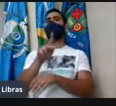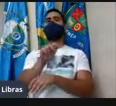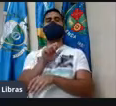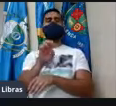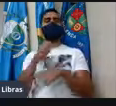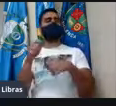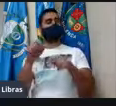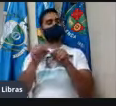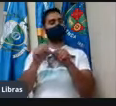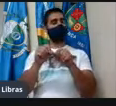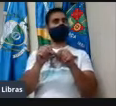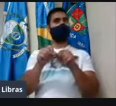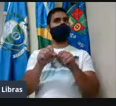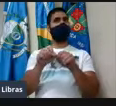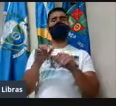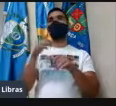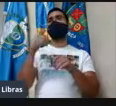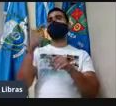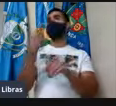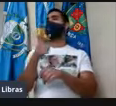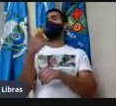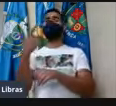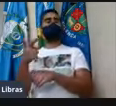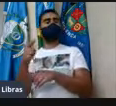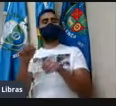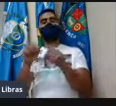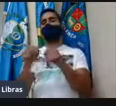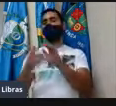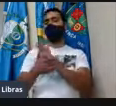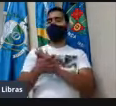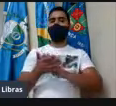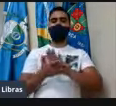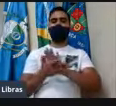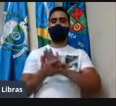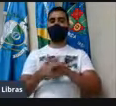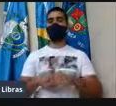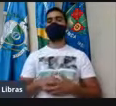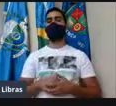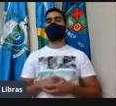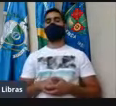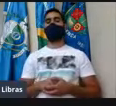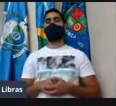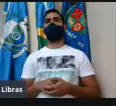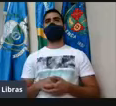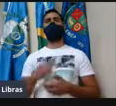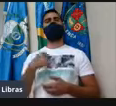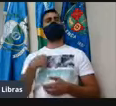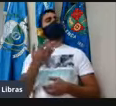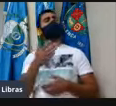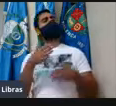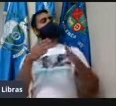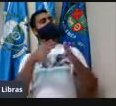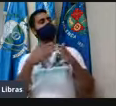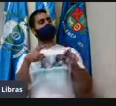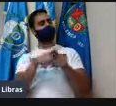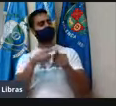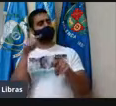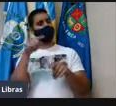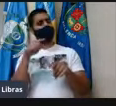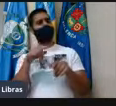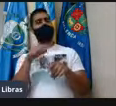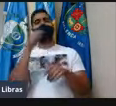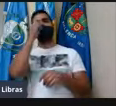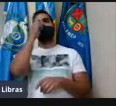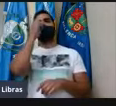sendo feitos e que não estão sendo feitos. E gostaria de pedir também para Vossa Excelência, já que a